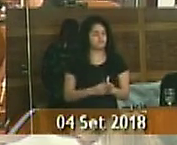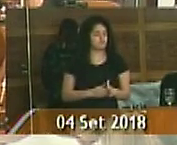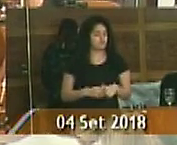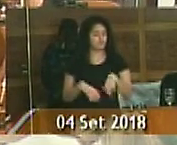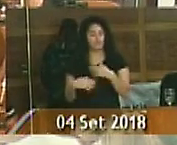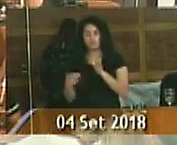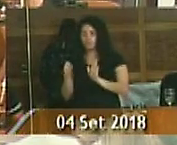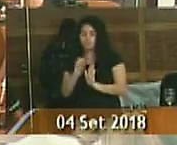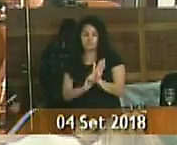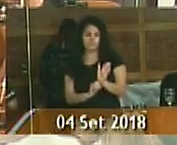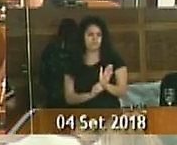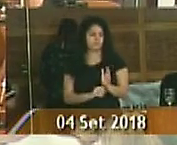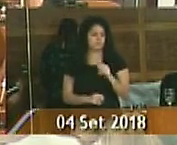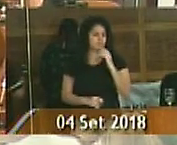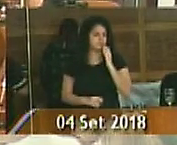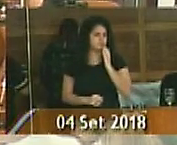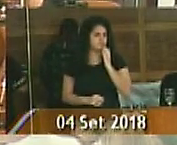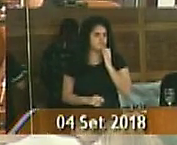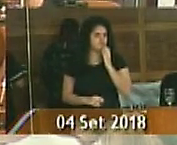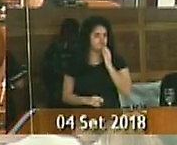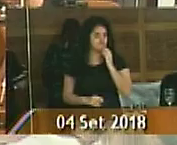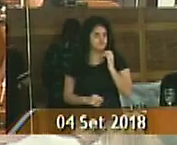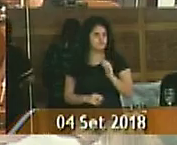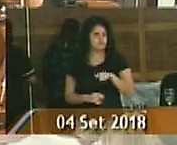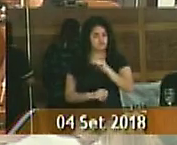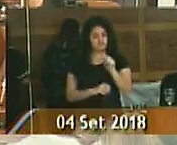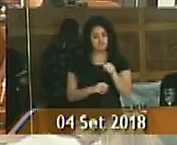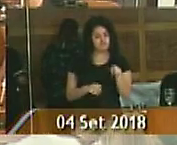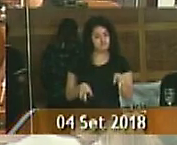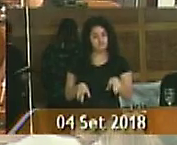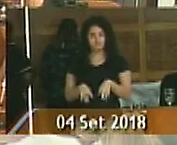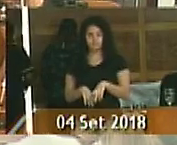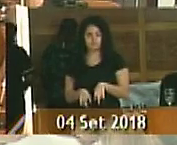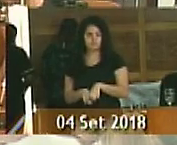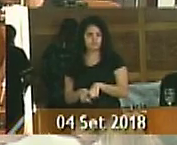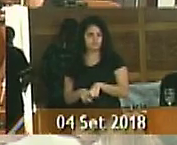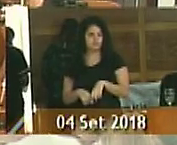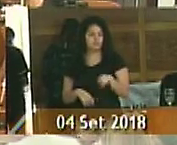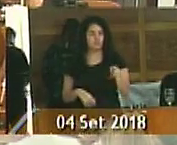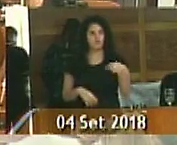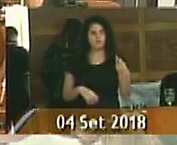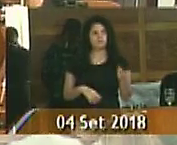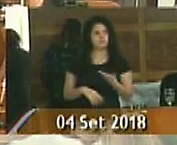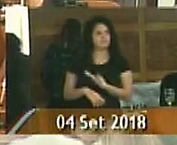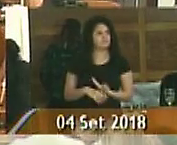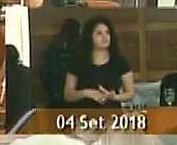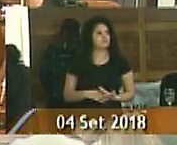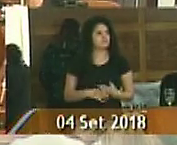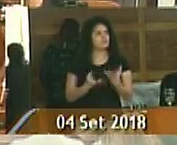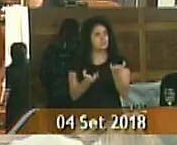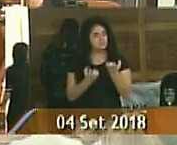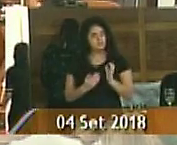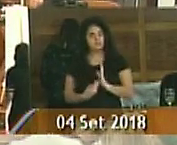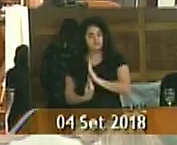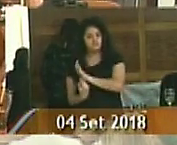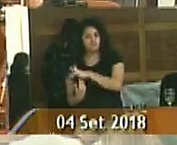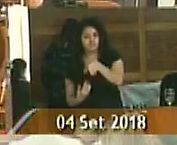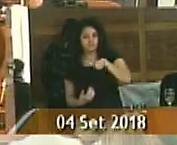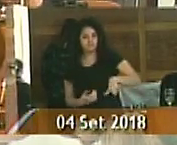vezes um ofício... Até uma associação também. É, um ofício da associação ou de outro órgão competente que quer ajudar a